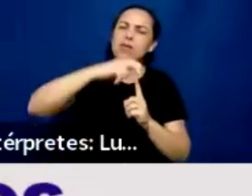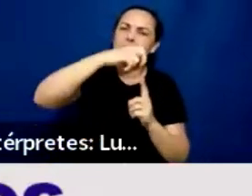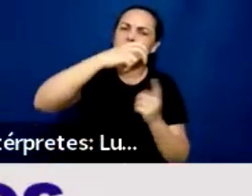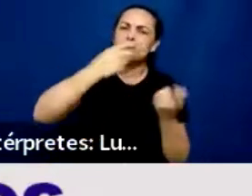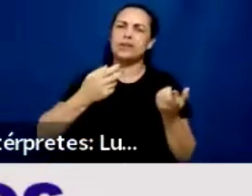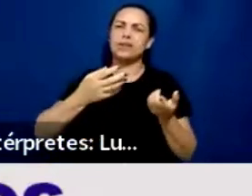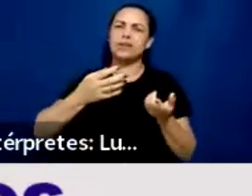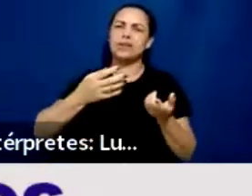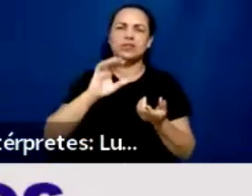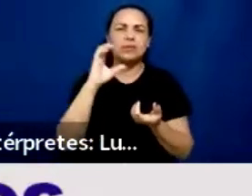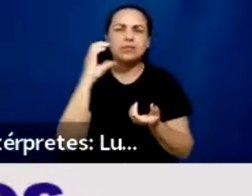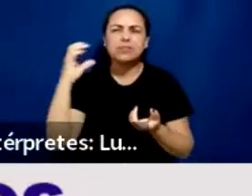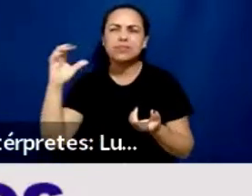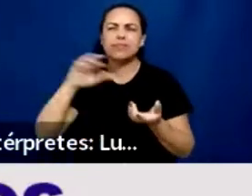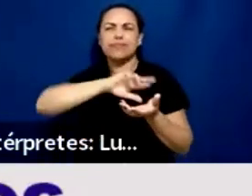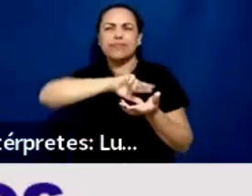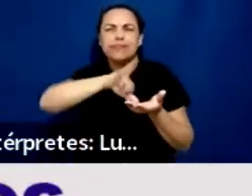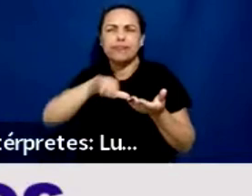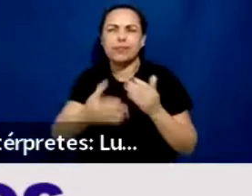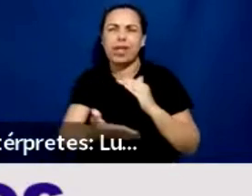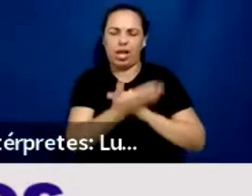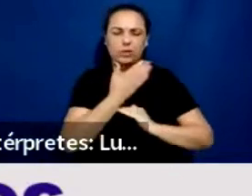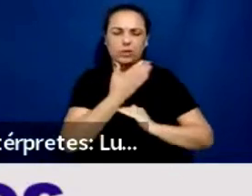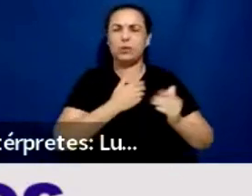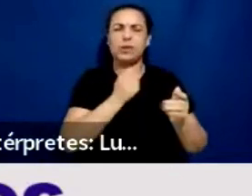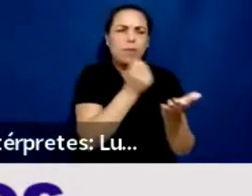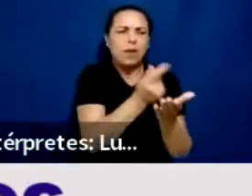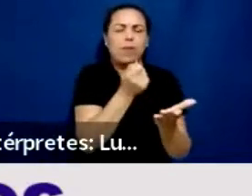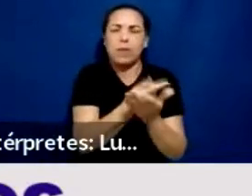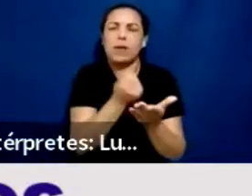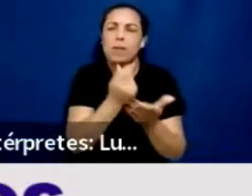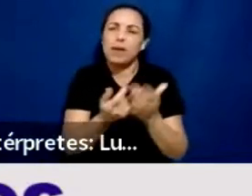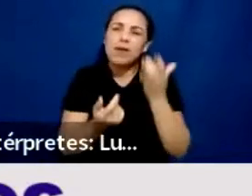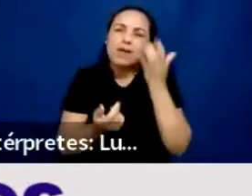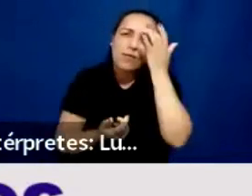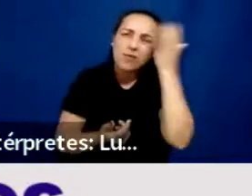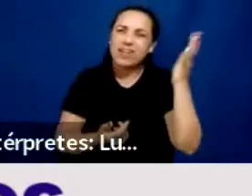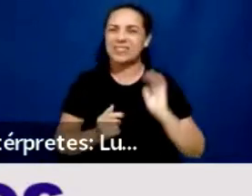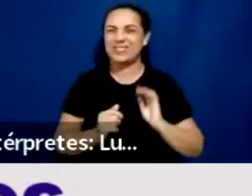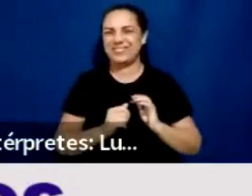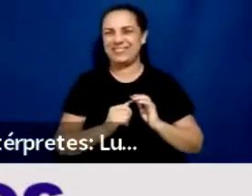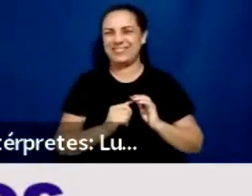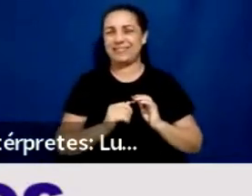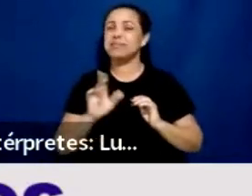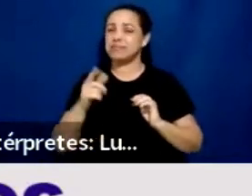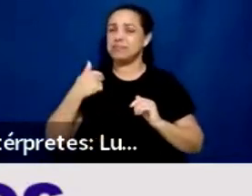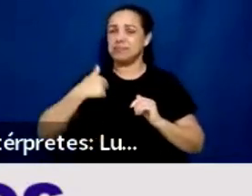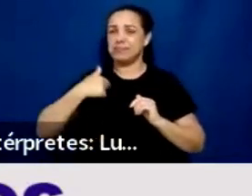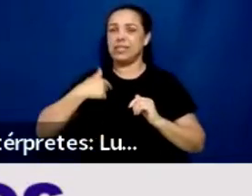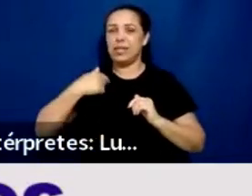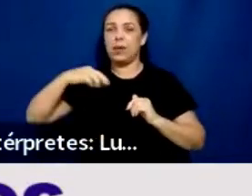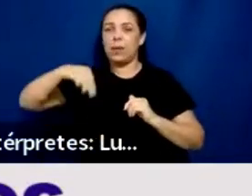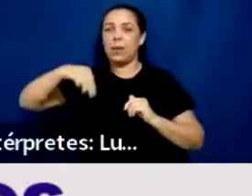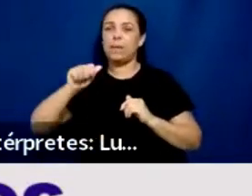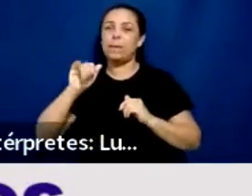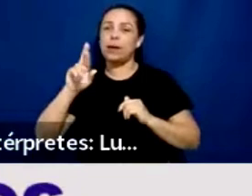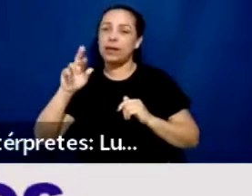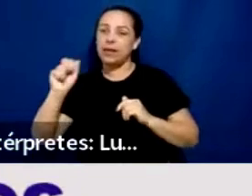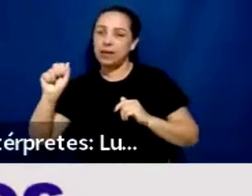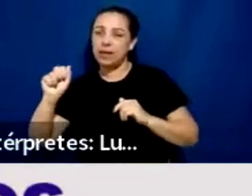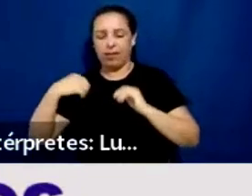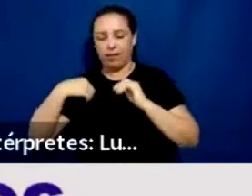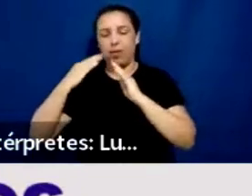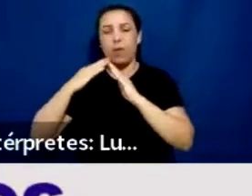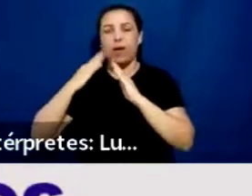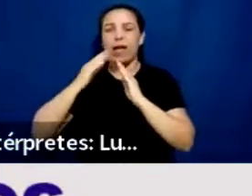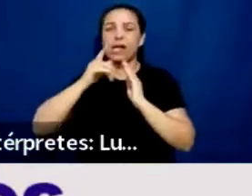Outra coisa também que a gente tem muito é essa desconexão com a natureza. Eu moro na praia, eu moro no litoral, eu pego bastante sol, coloco o pé